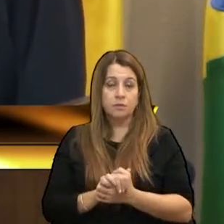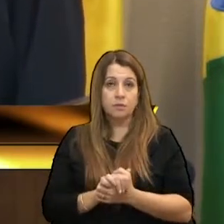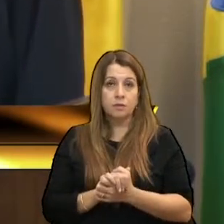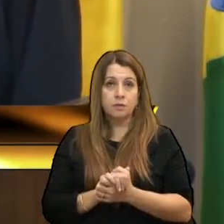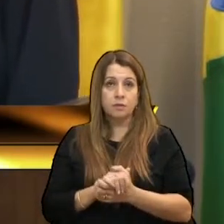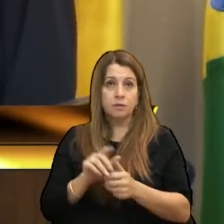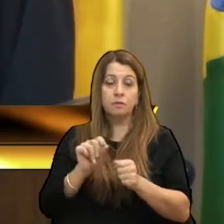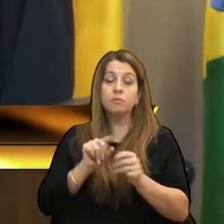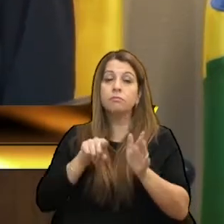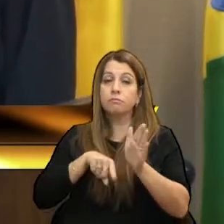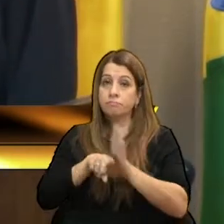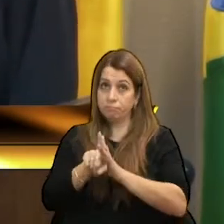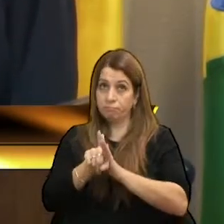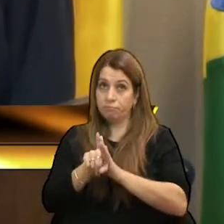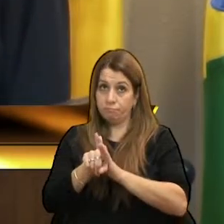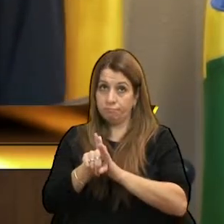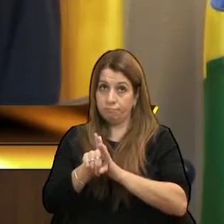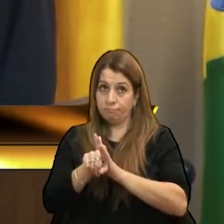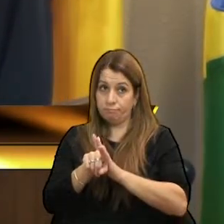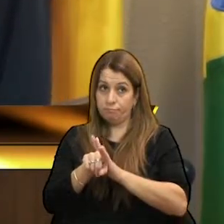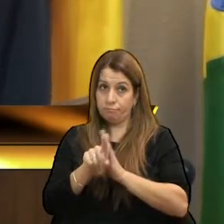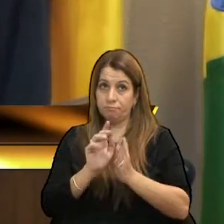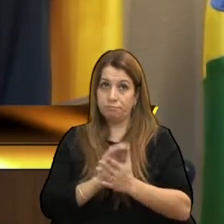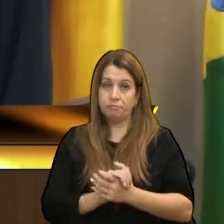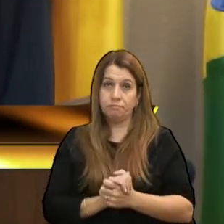fez uma pergunta de excelência.